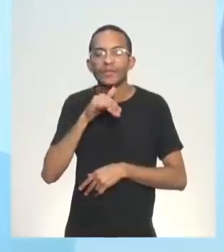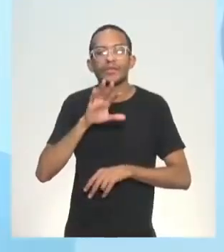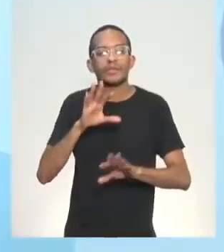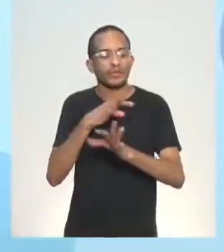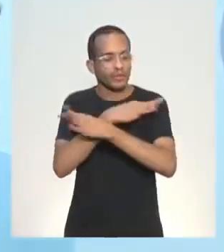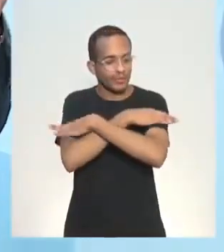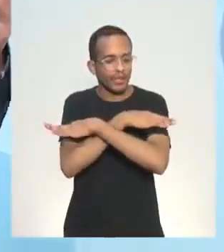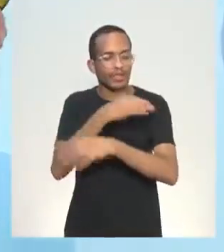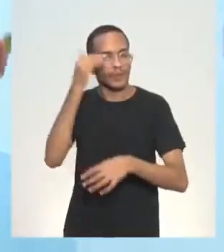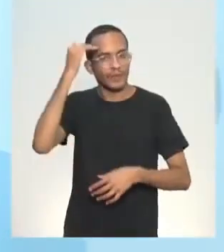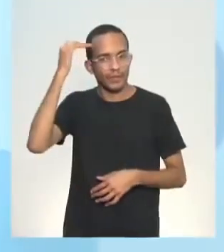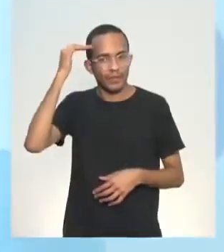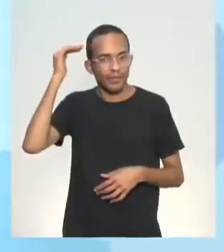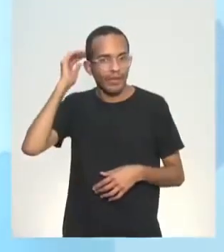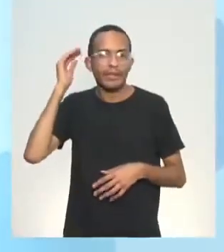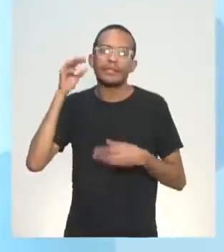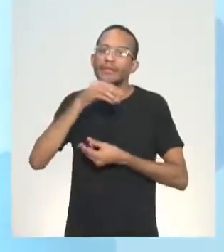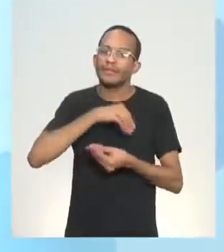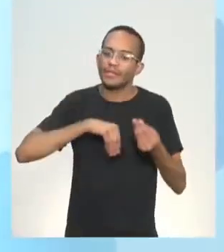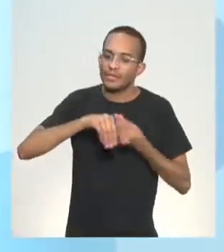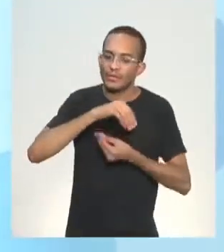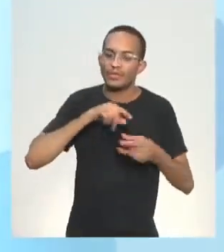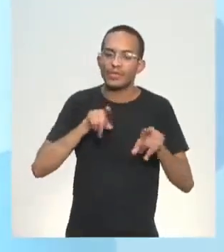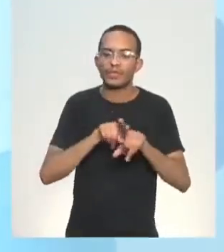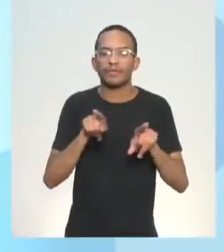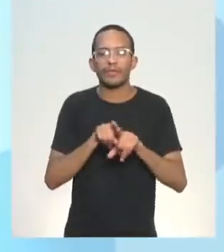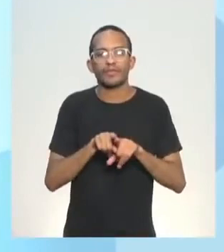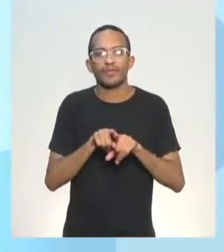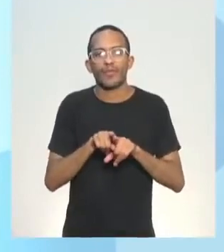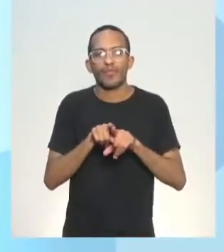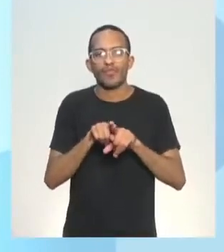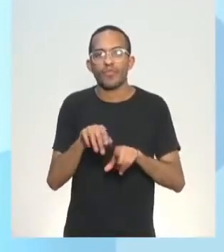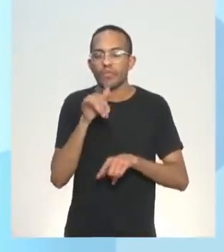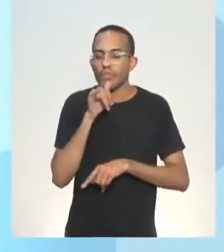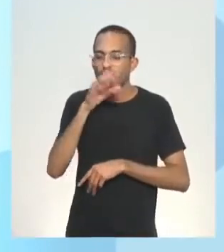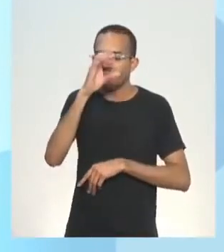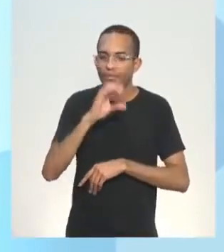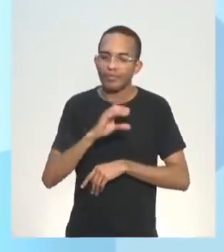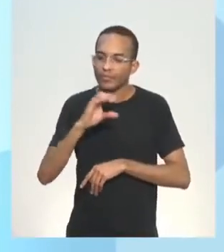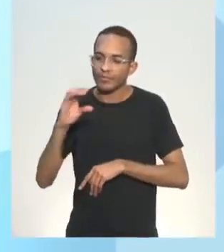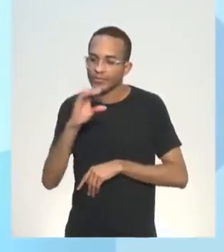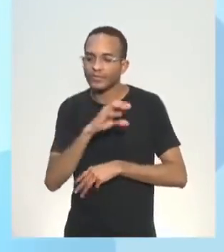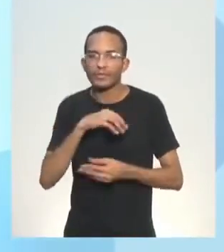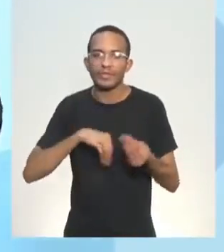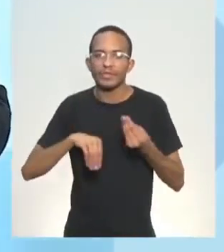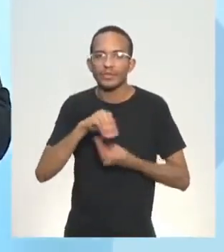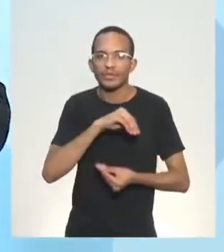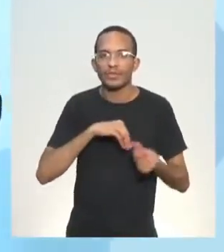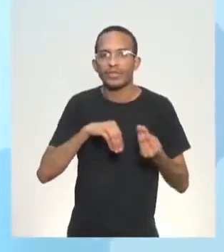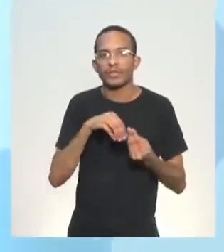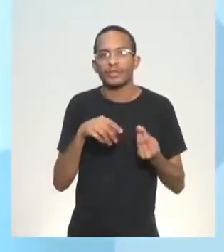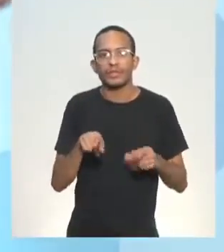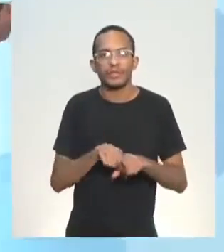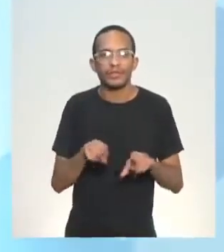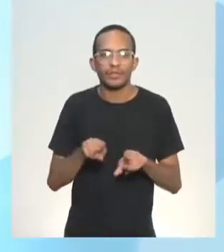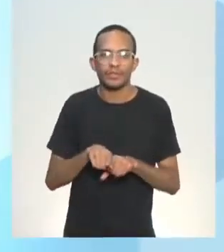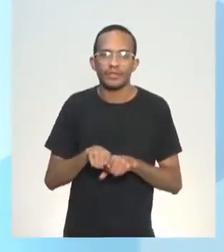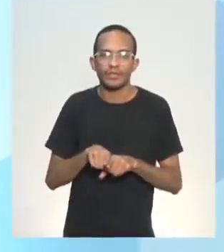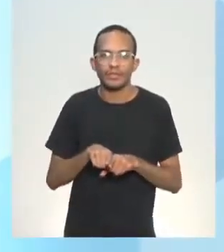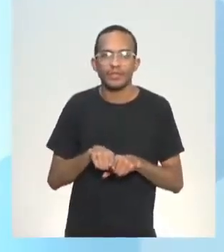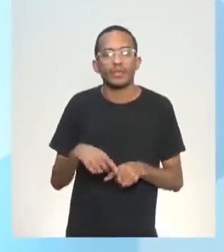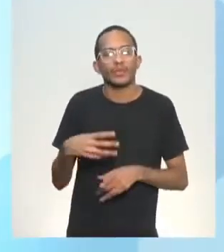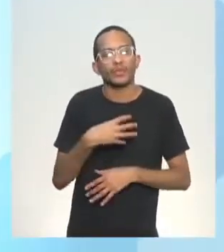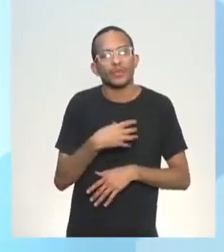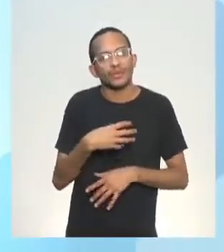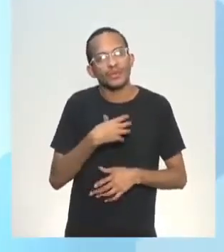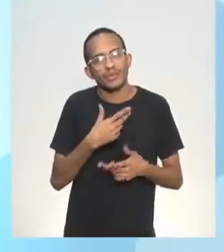Candomblé, né? Que surge do sincretismo entre, né, o catolicismo, né, e as